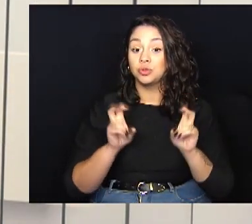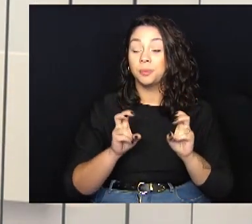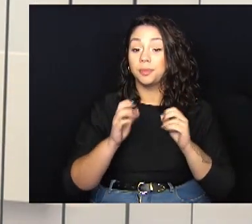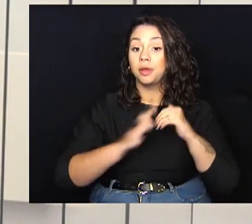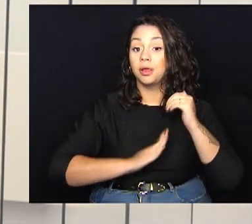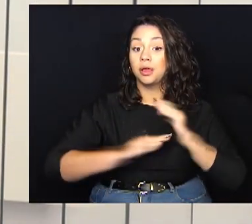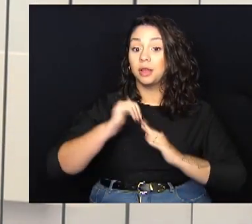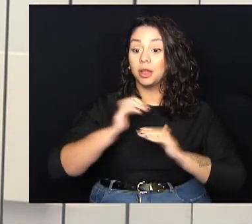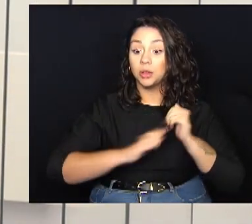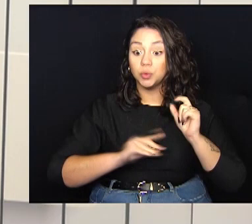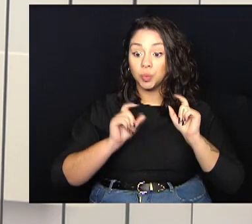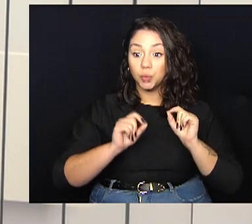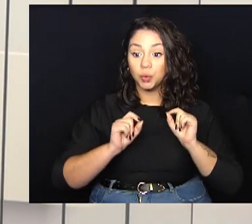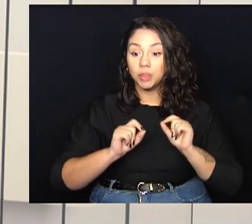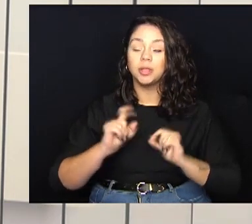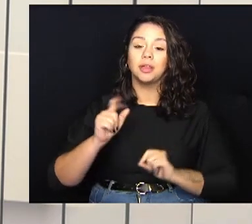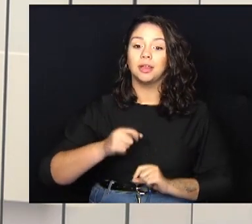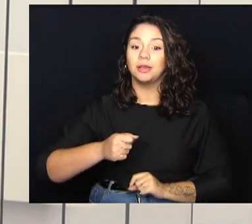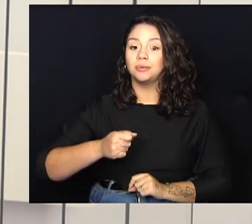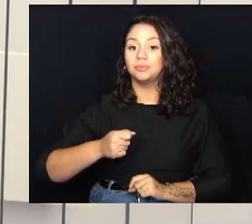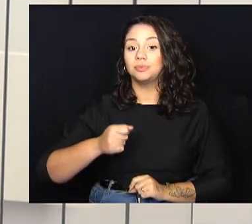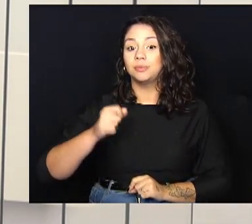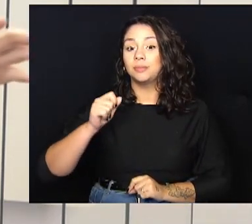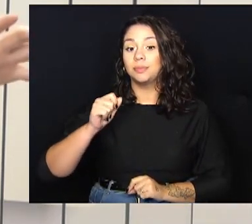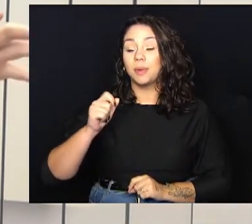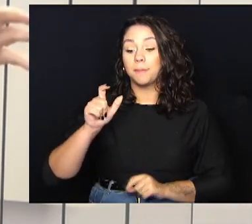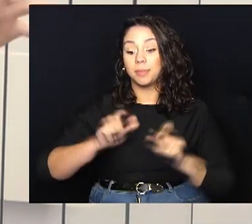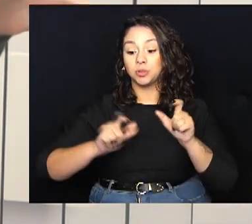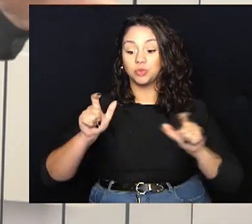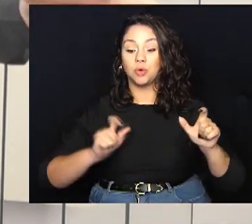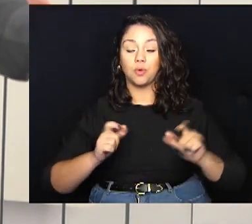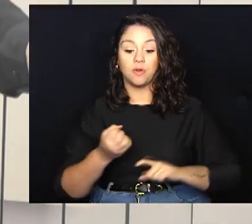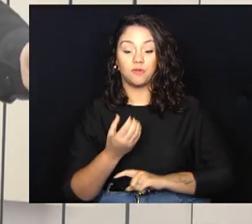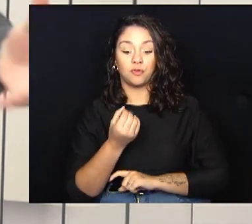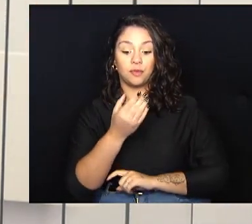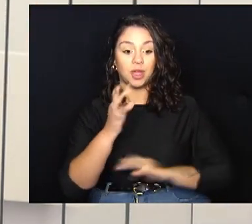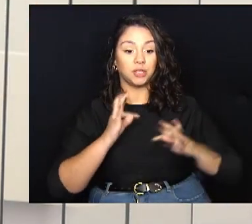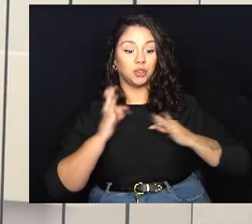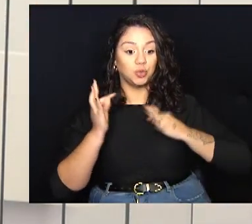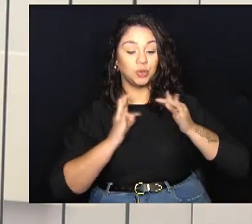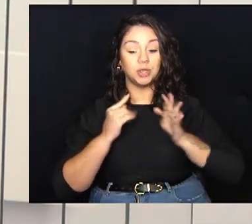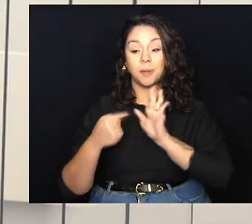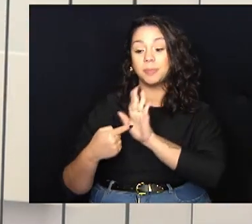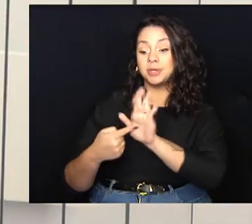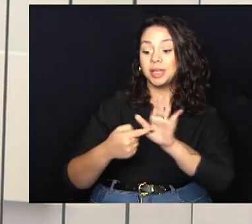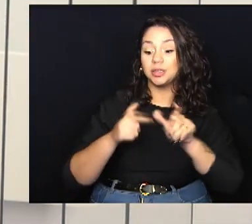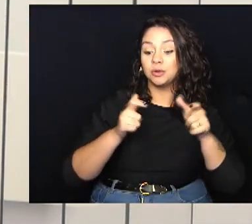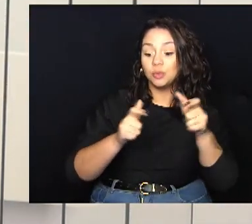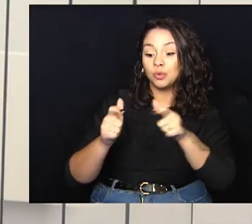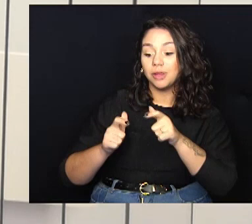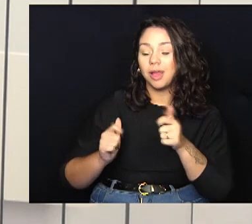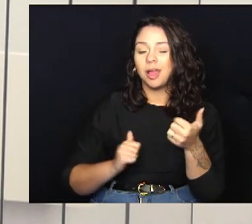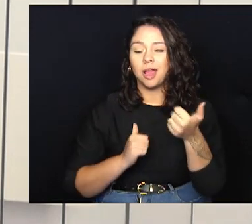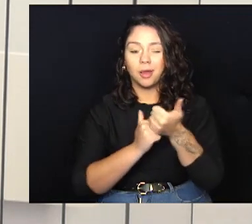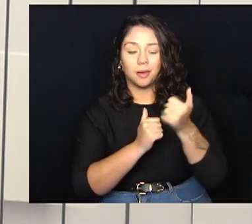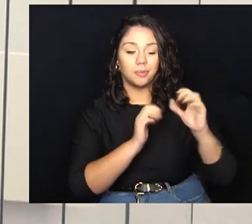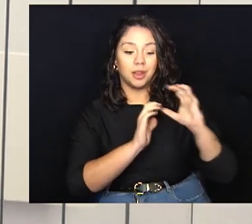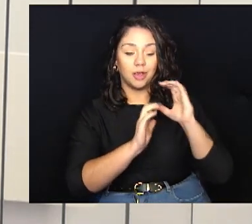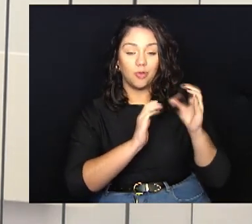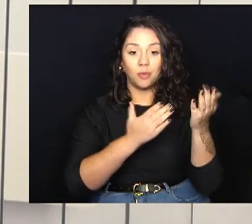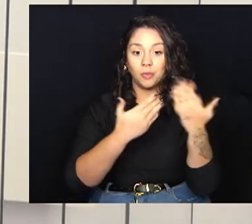que enriquece a viagem do turista apresenta os locais auxilia na comunicação